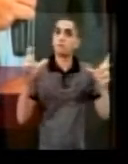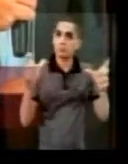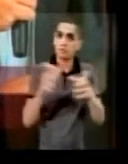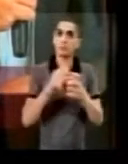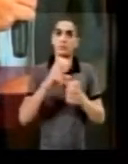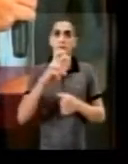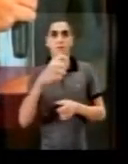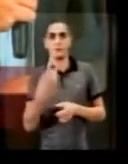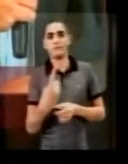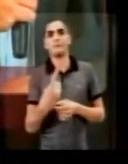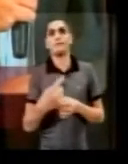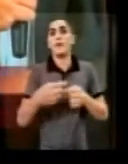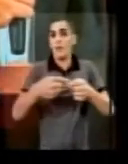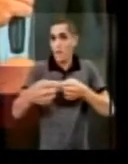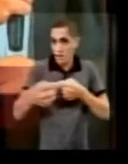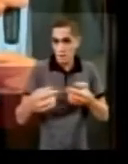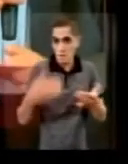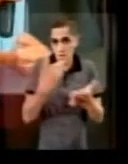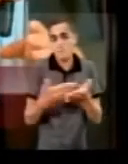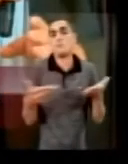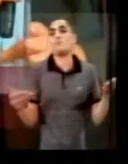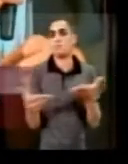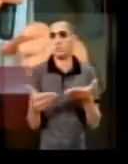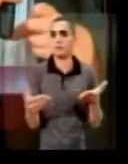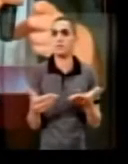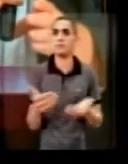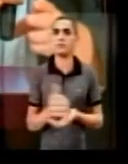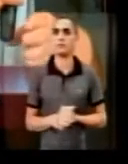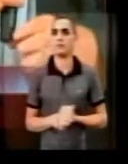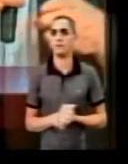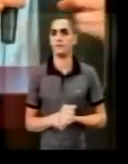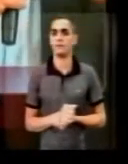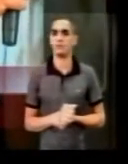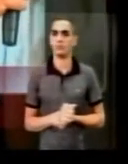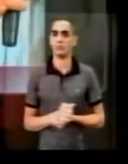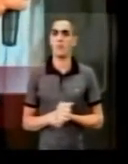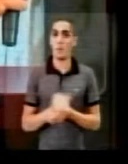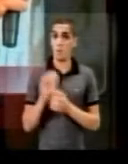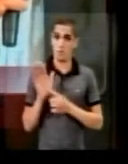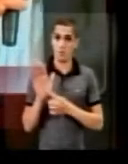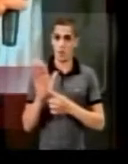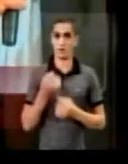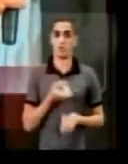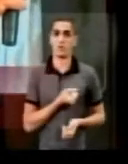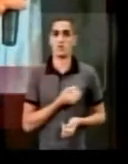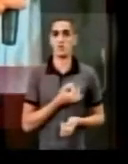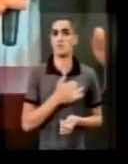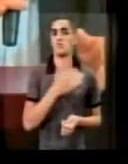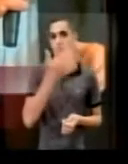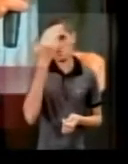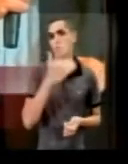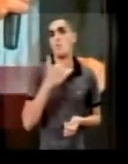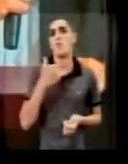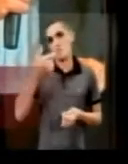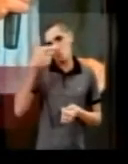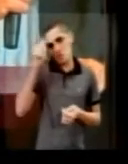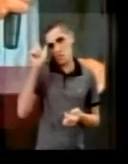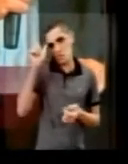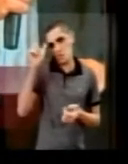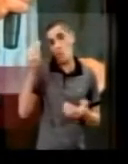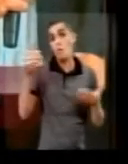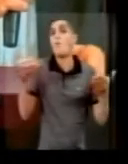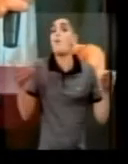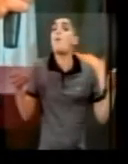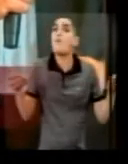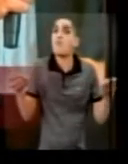até hoje, né, que na realidade revela os óbitos de ontem. O de hoje serão publicados